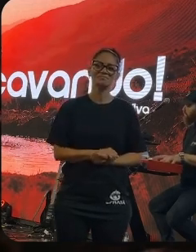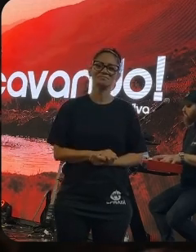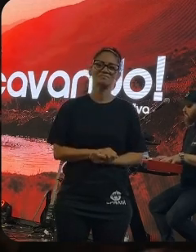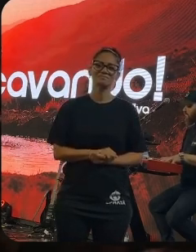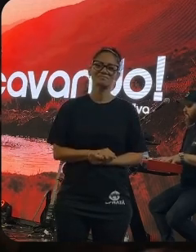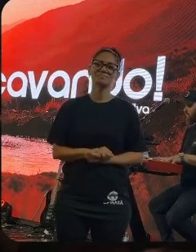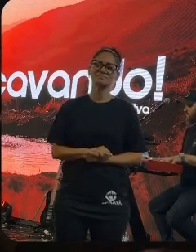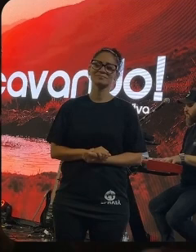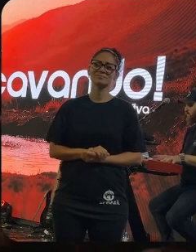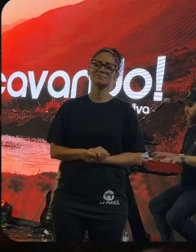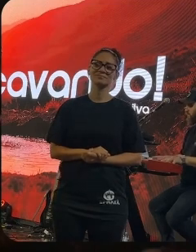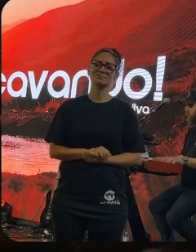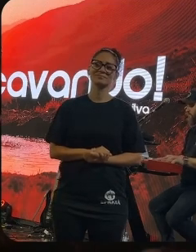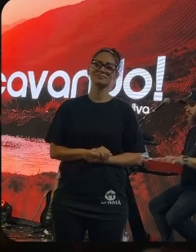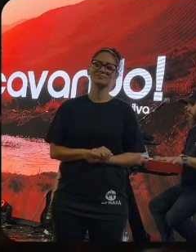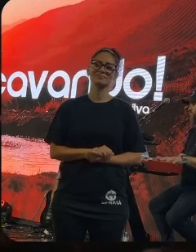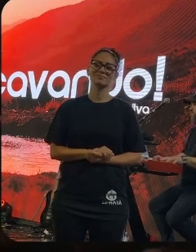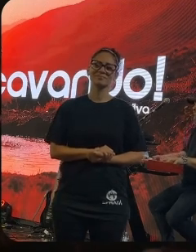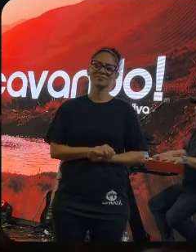Tem.